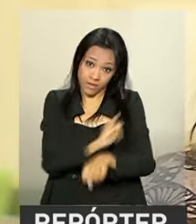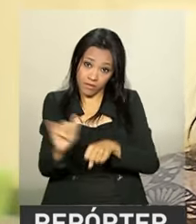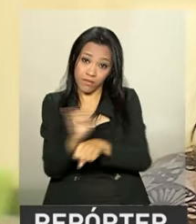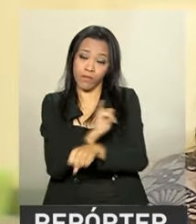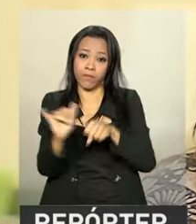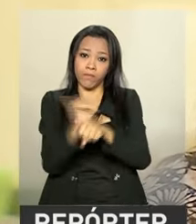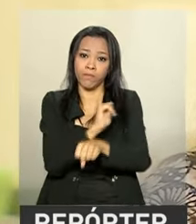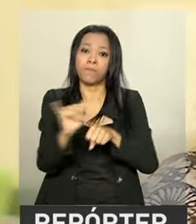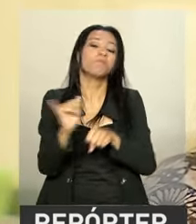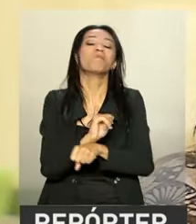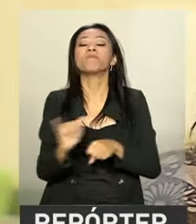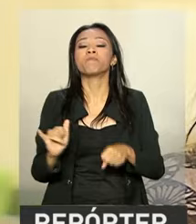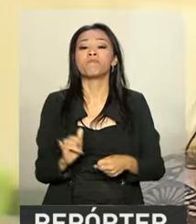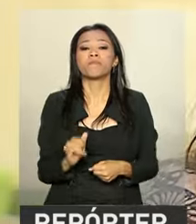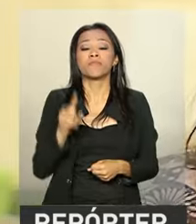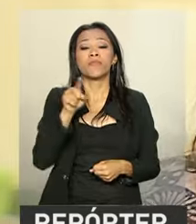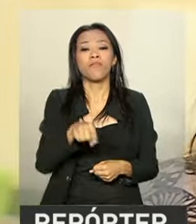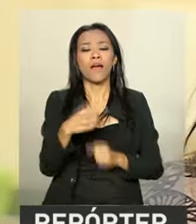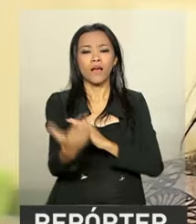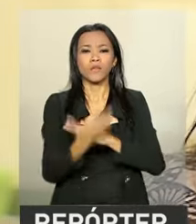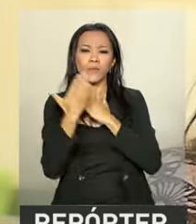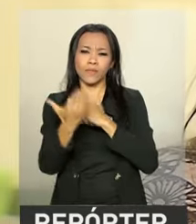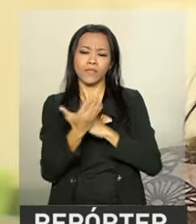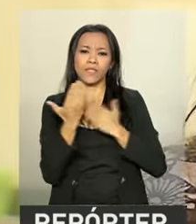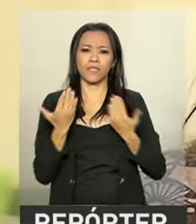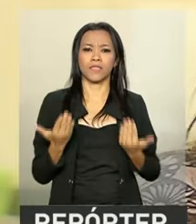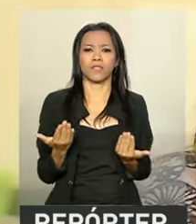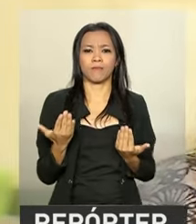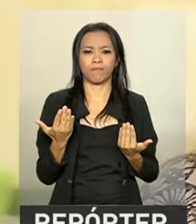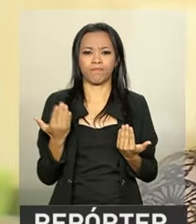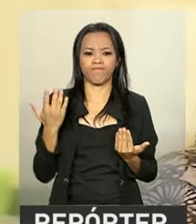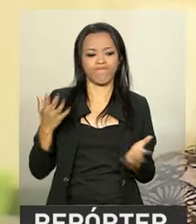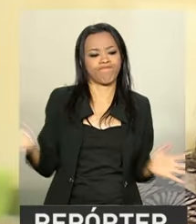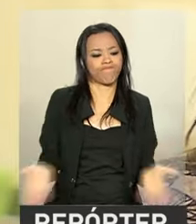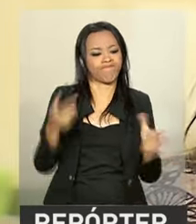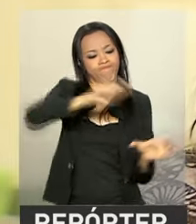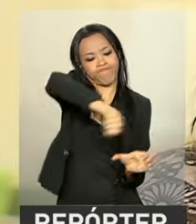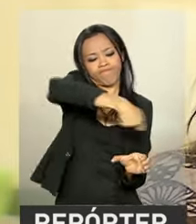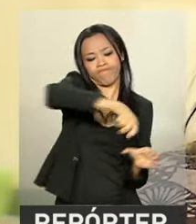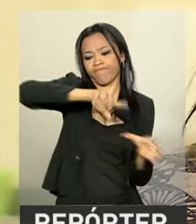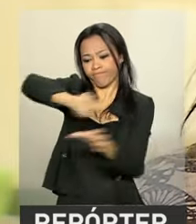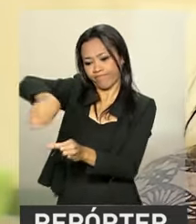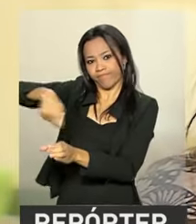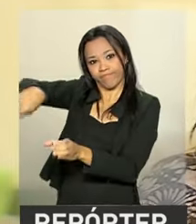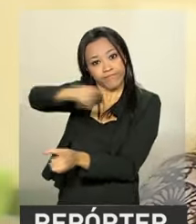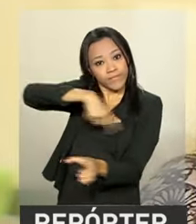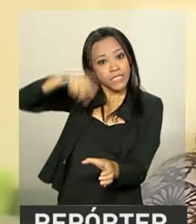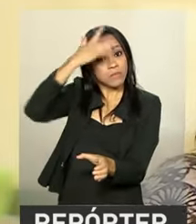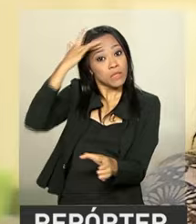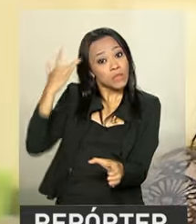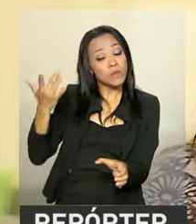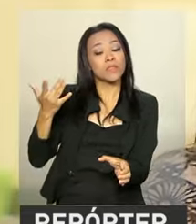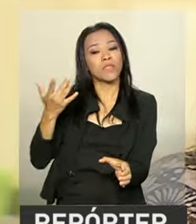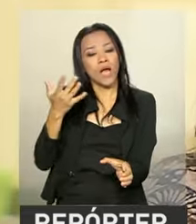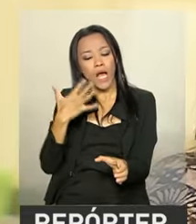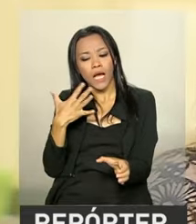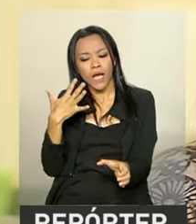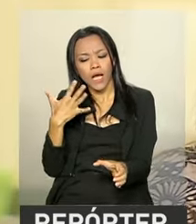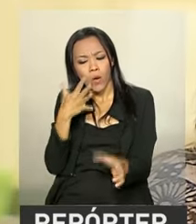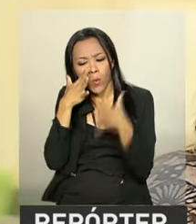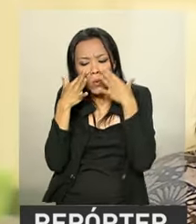educação alimentar e nutricional, ela incentiva, né, os cozinheiros, os merendeiros, né, a ter um